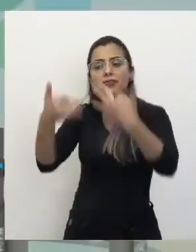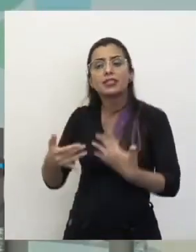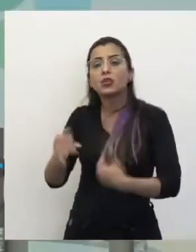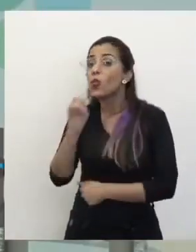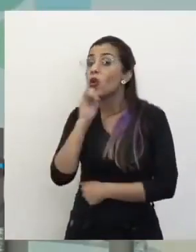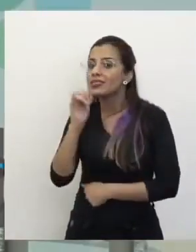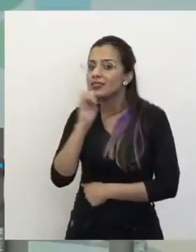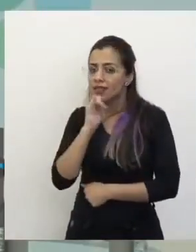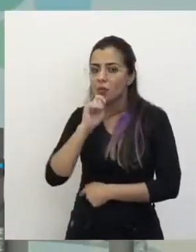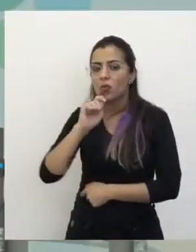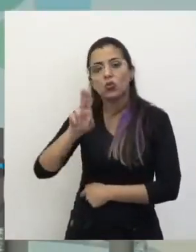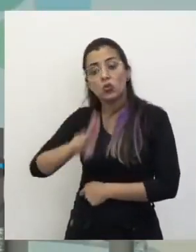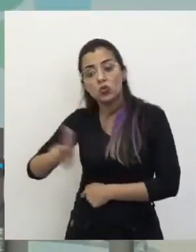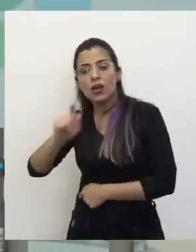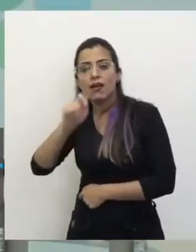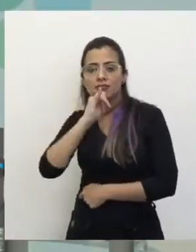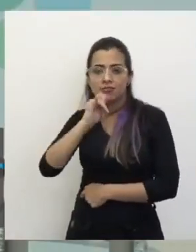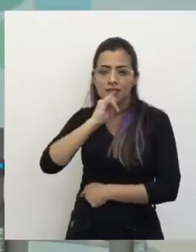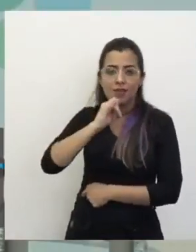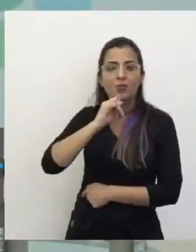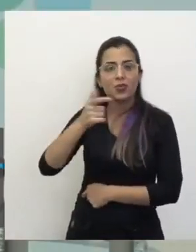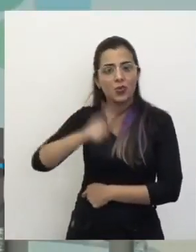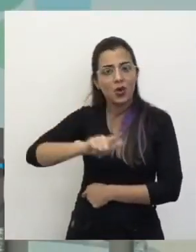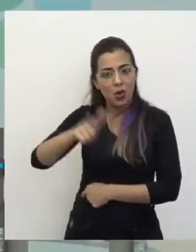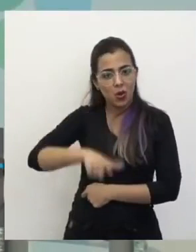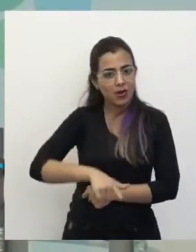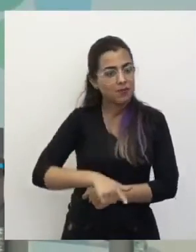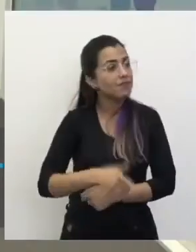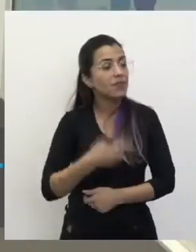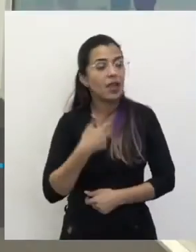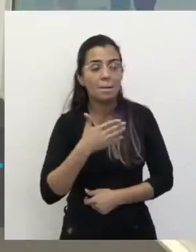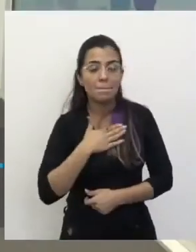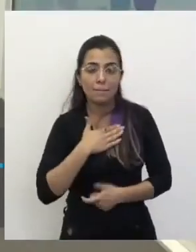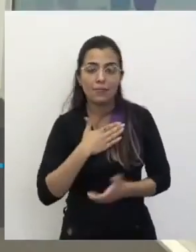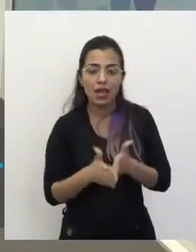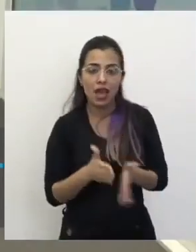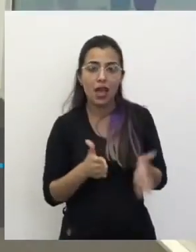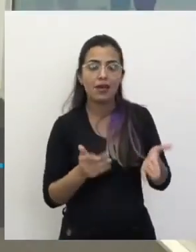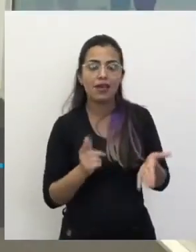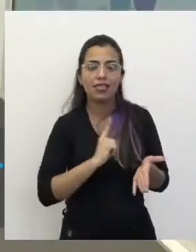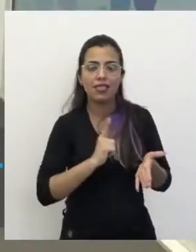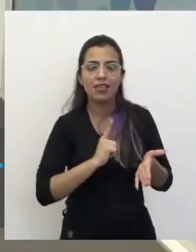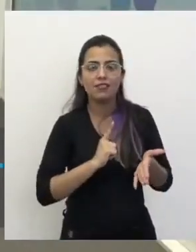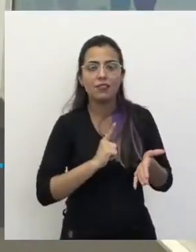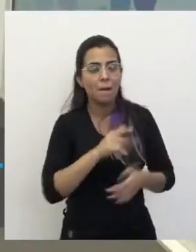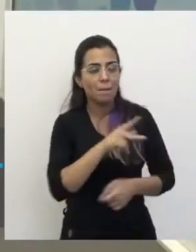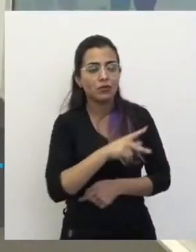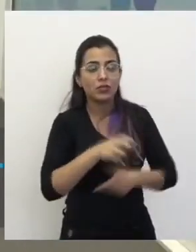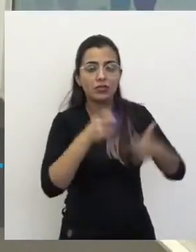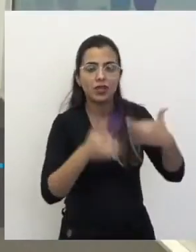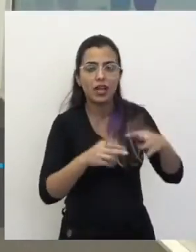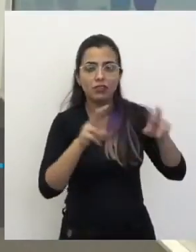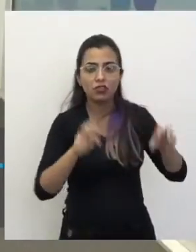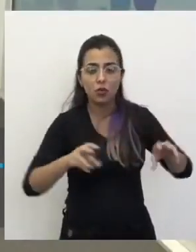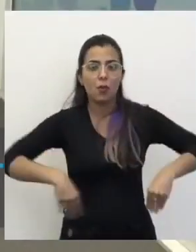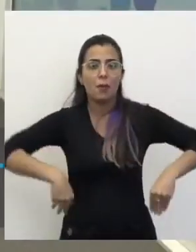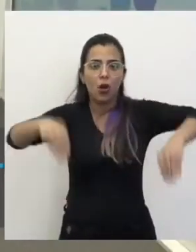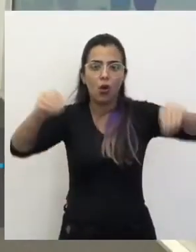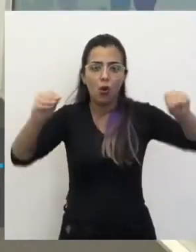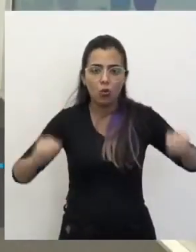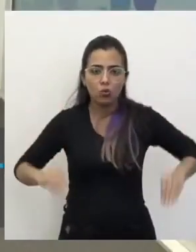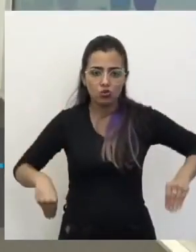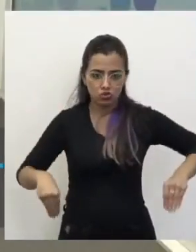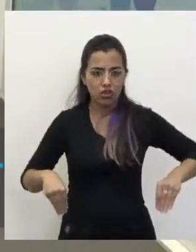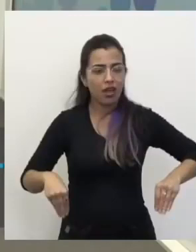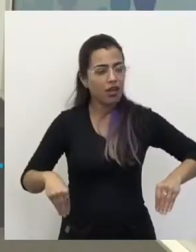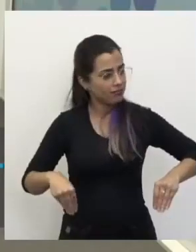tem... na faculdade eu lembro muito de uma professora me falando da colcha de retalhos, que um texto é uma colcha de retalhos. Exato, organizar o texto,